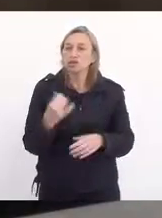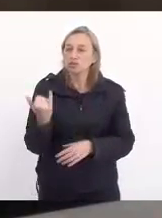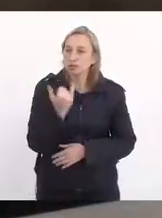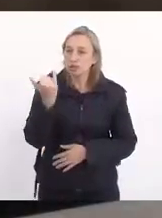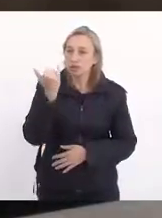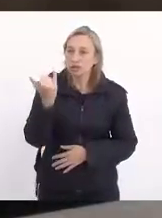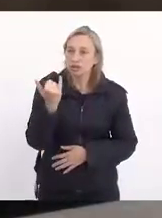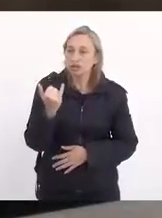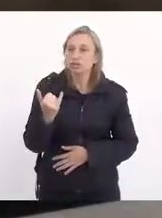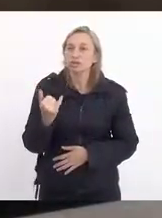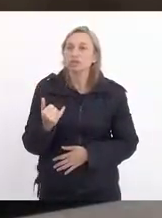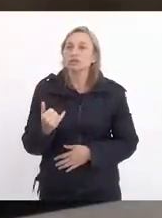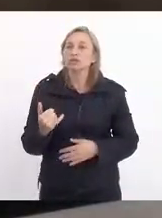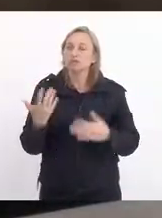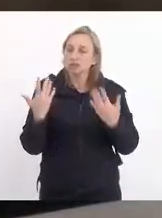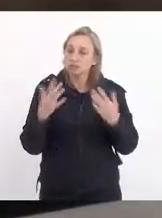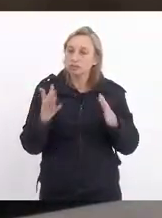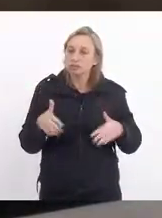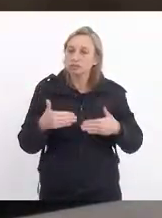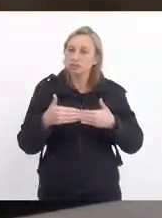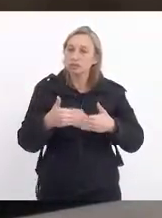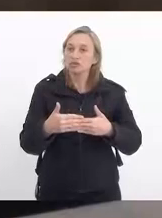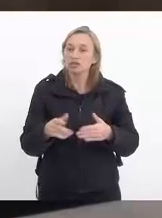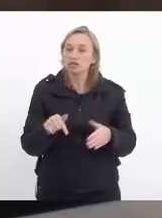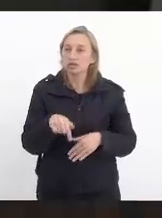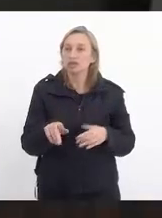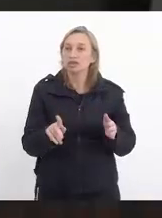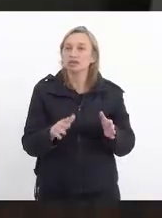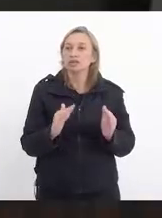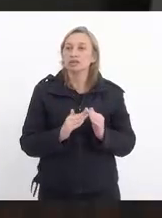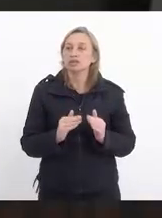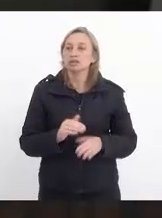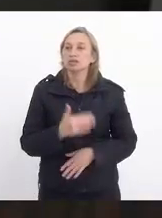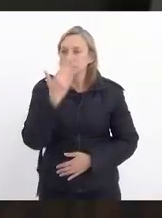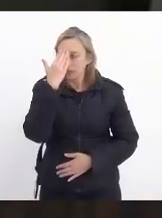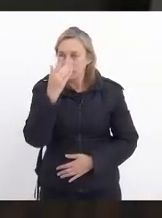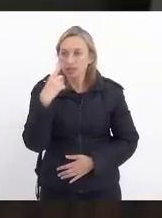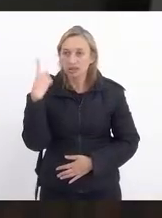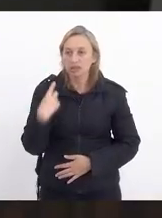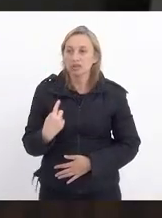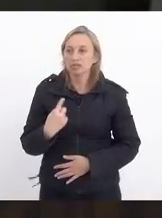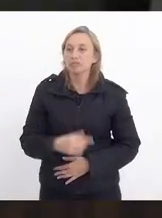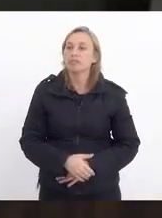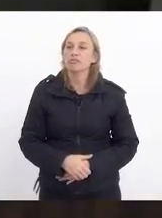meritório merece prosperar aqui na casa bom grado